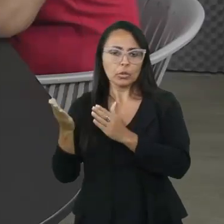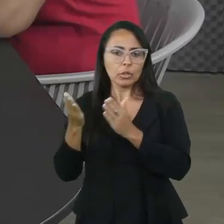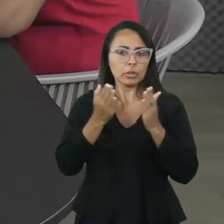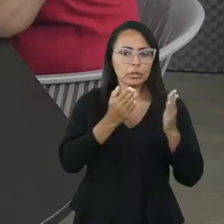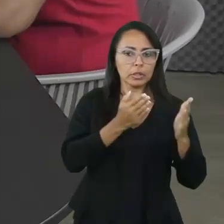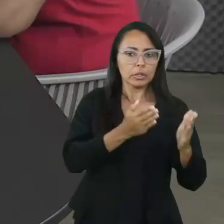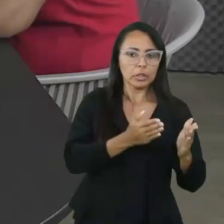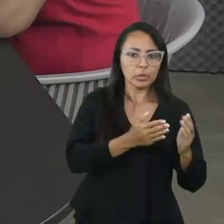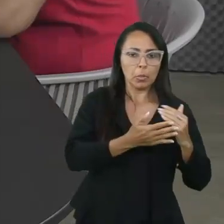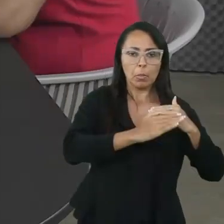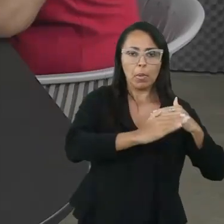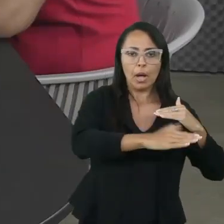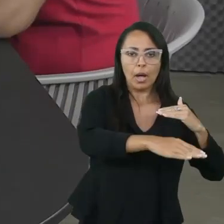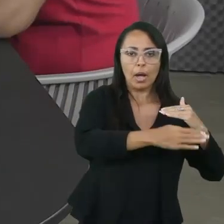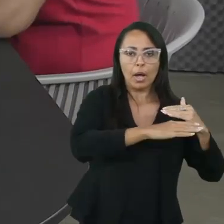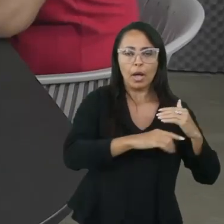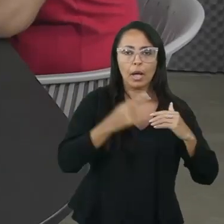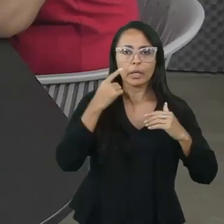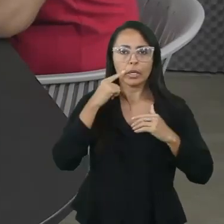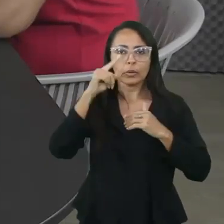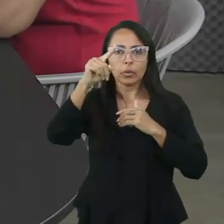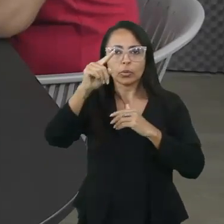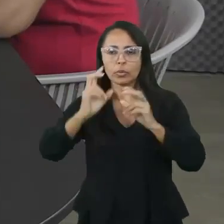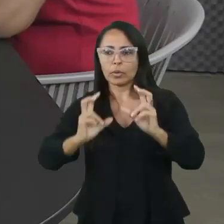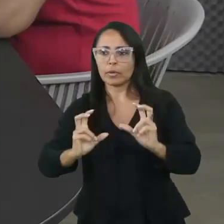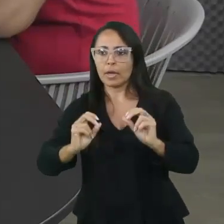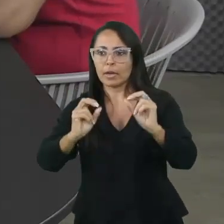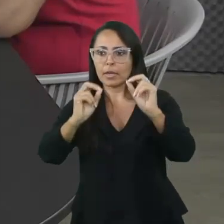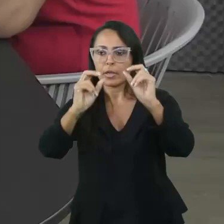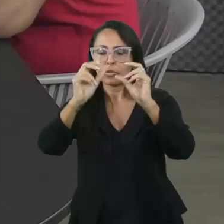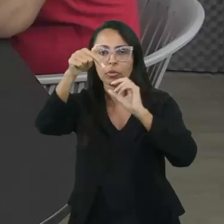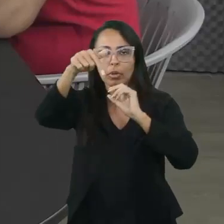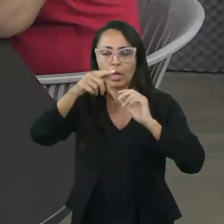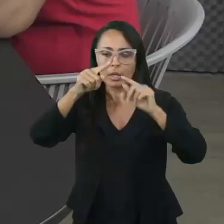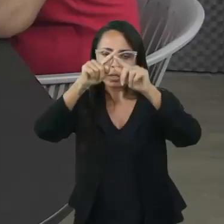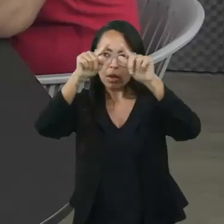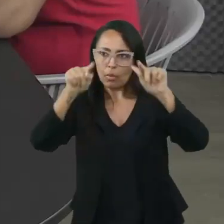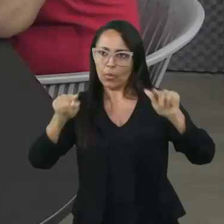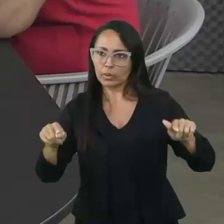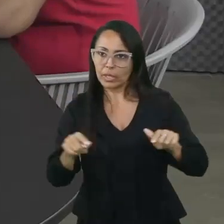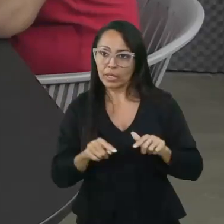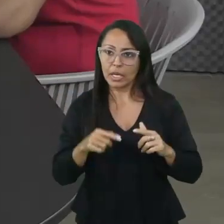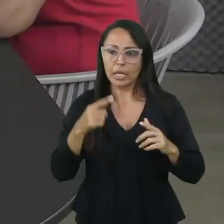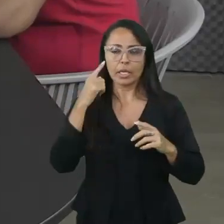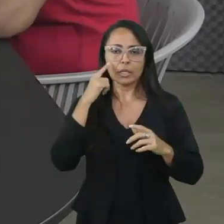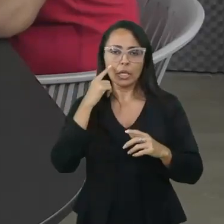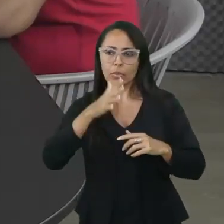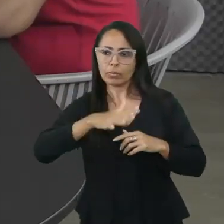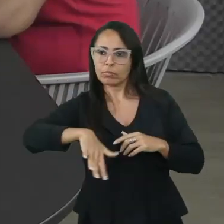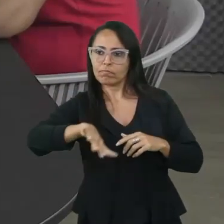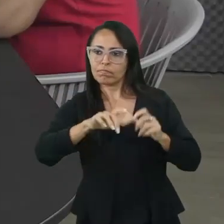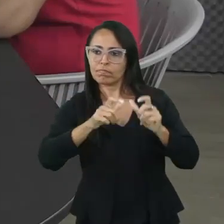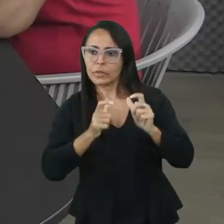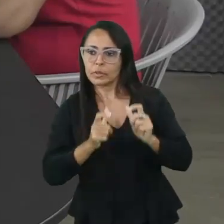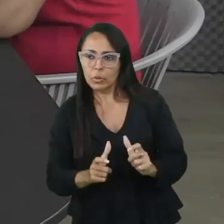no lado à esquerda é o mangue. Então ela é uma escola, uma península, né? Ela se Uhum. projeta Sim.